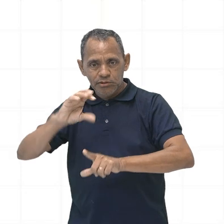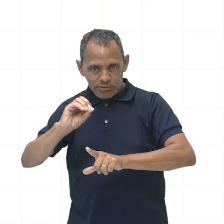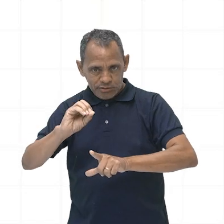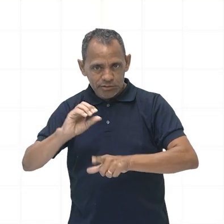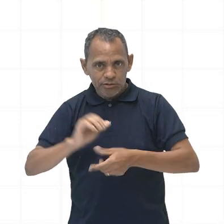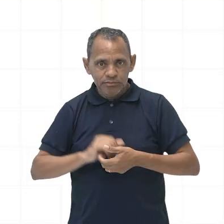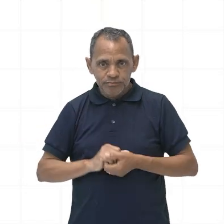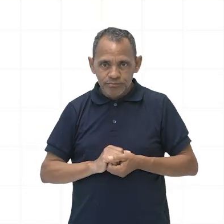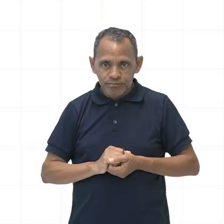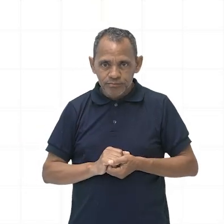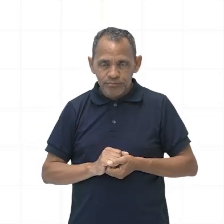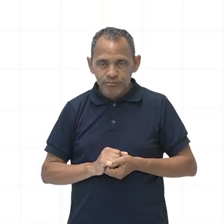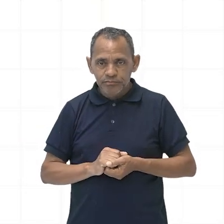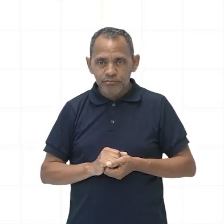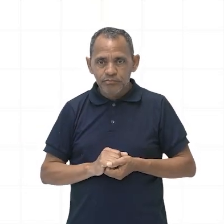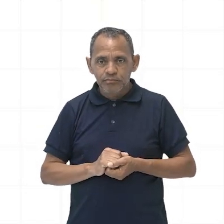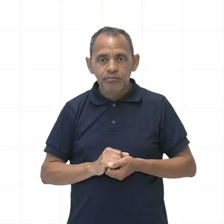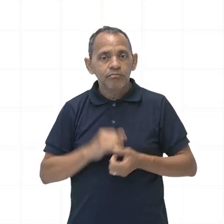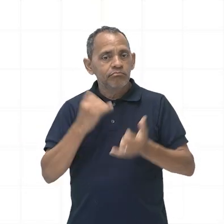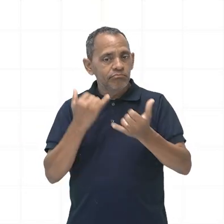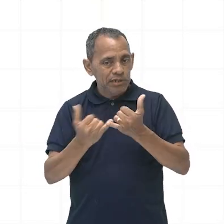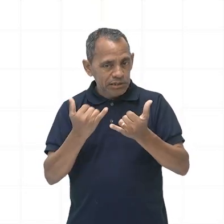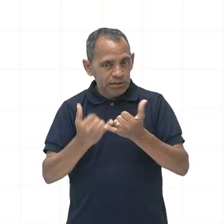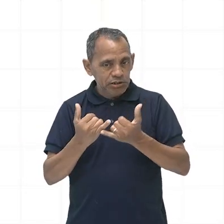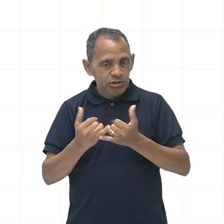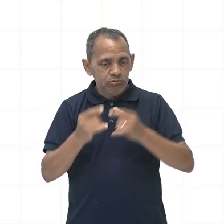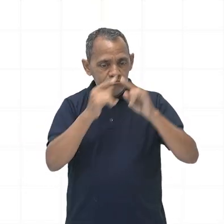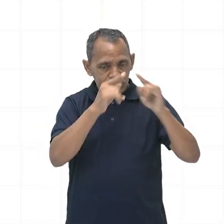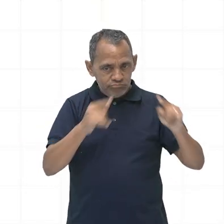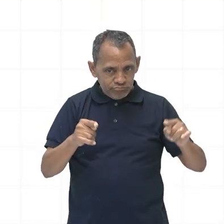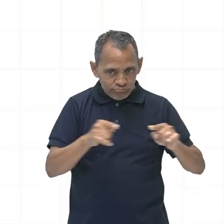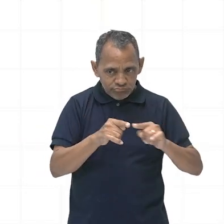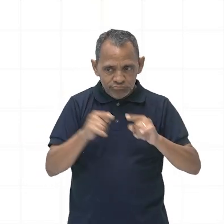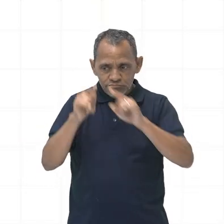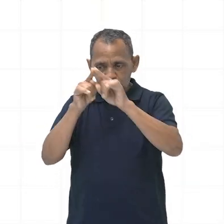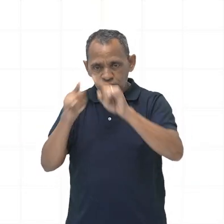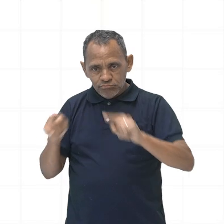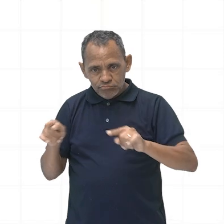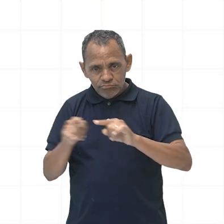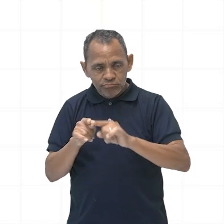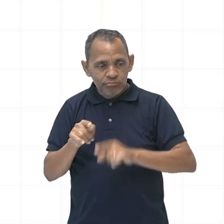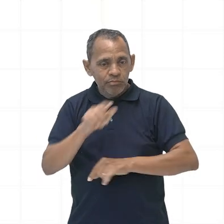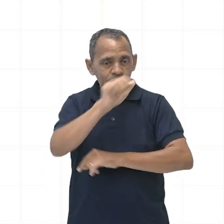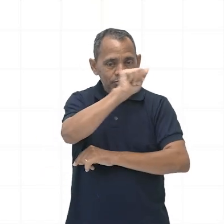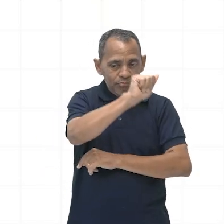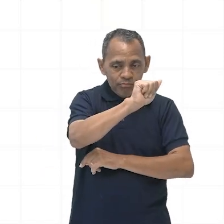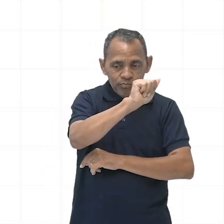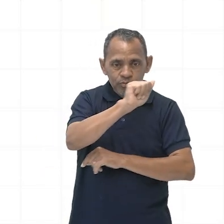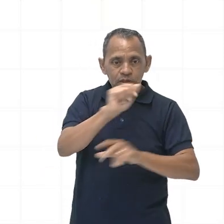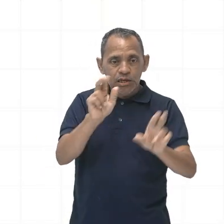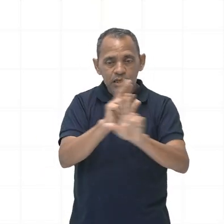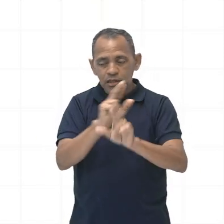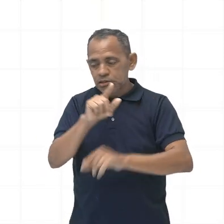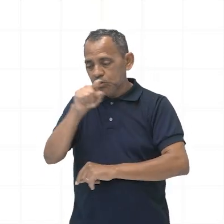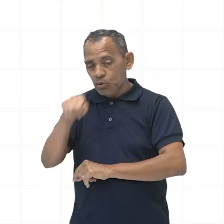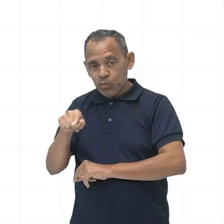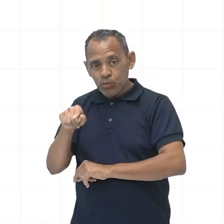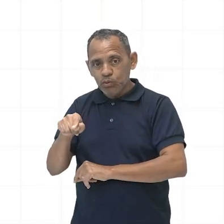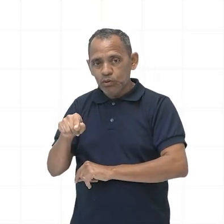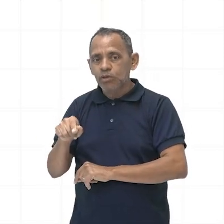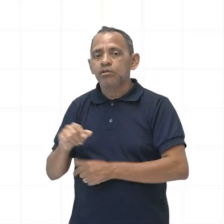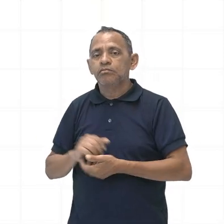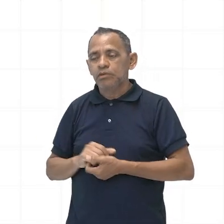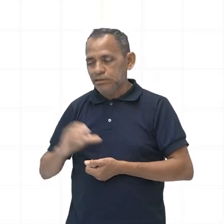são semelhantes. Então, a hipotenusa do maior, A, vai estar para a hipotenusa do menor,